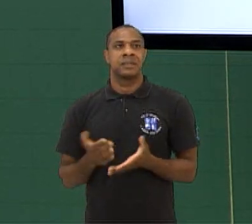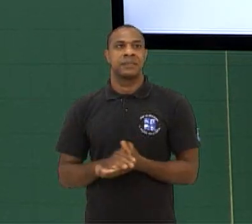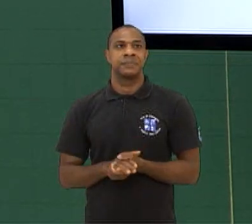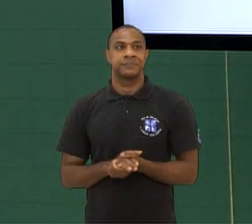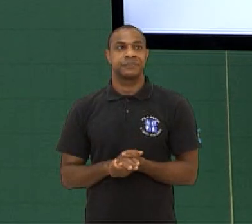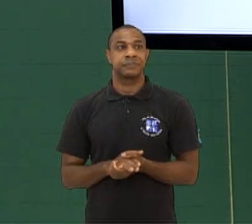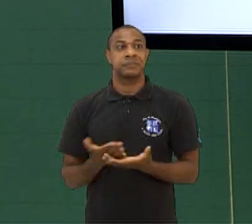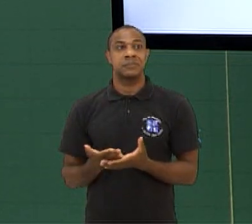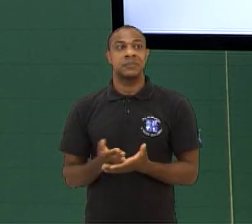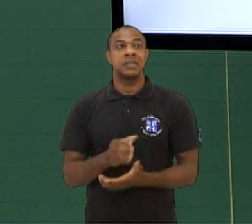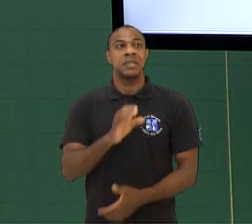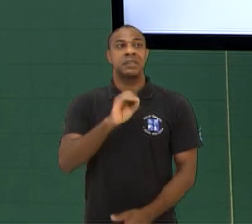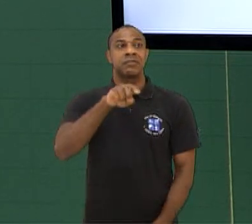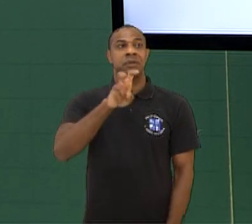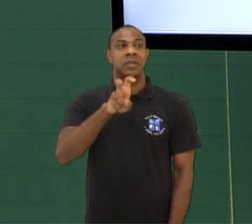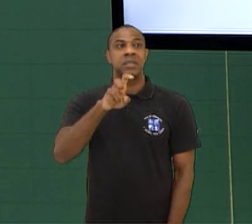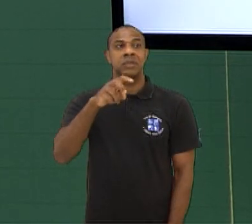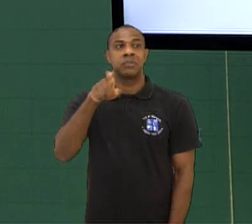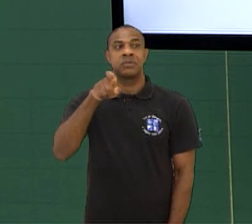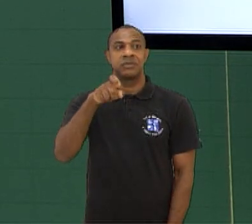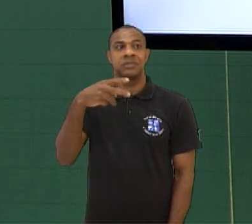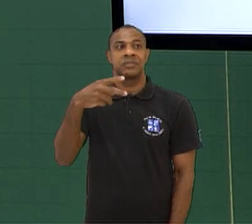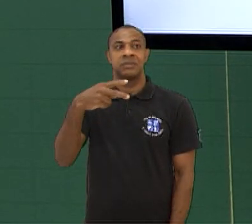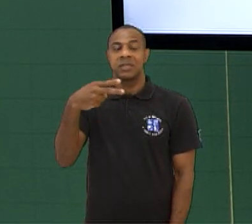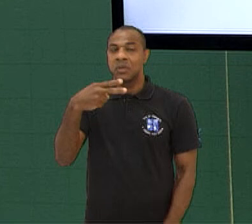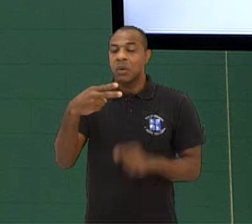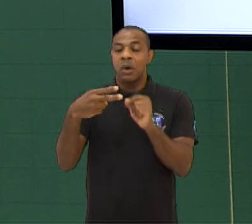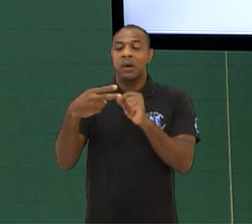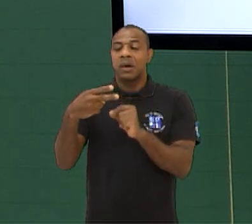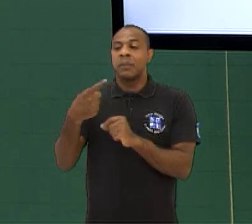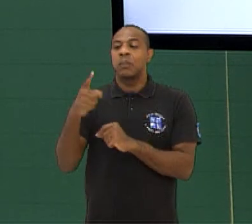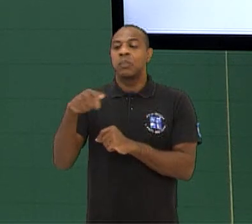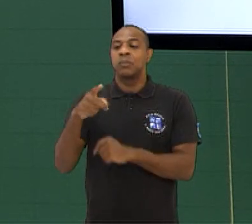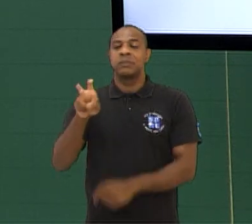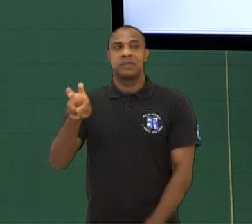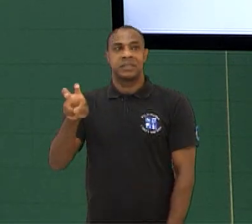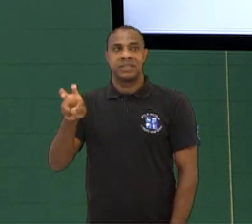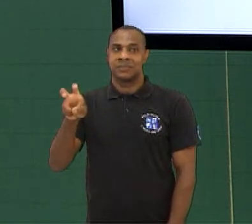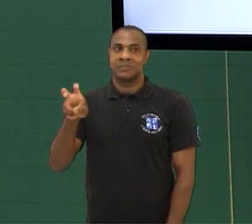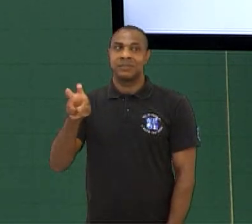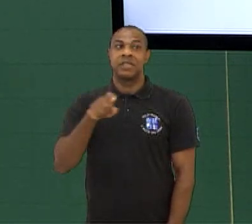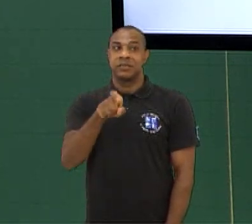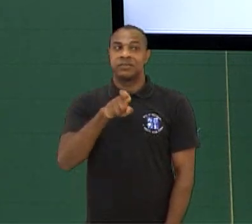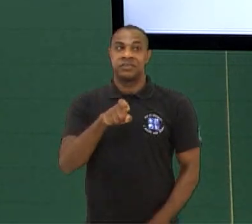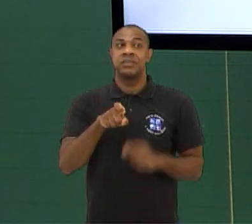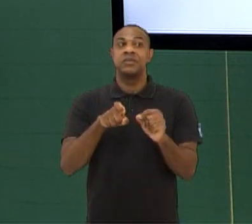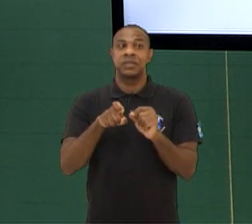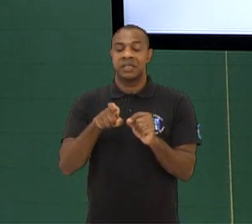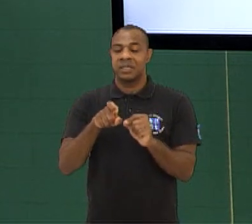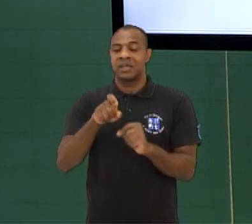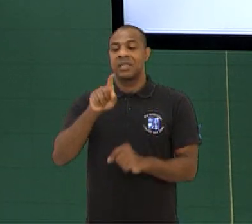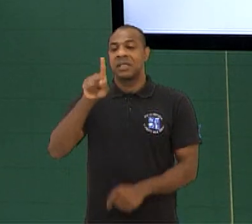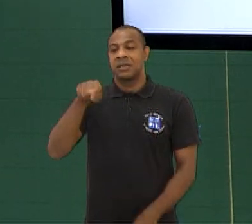0,5. Professora, divisão com número com vírgula. Tranquilo, gente. Vamos fazer